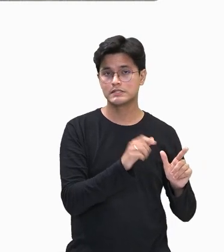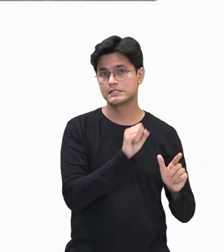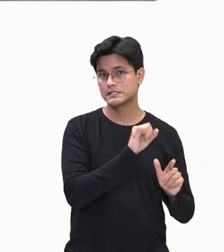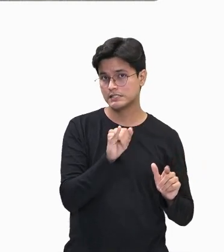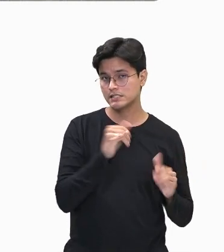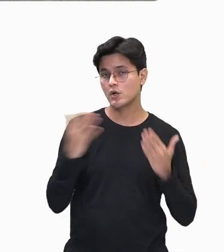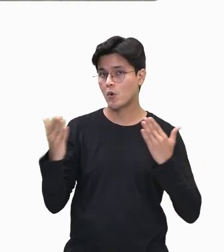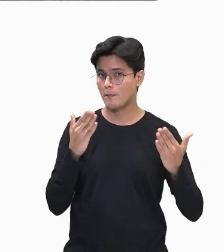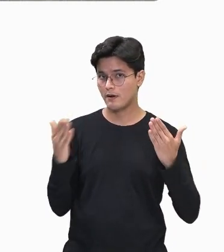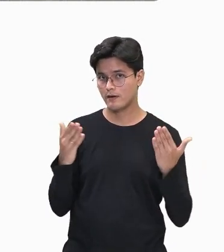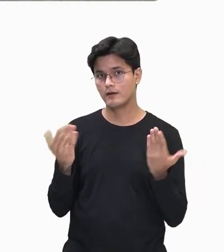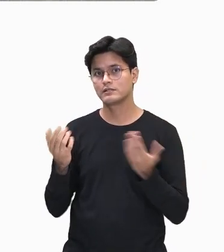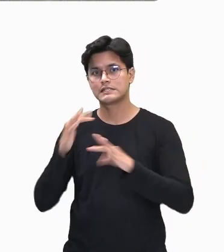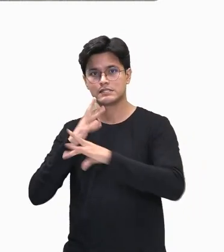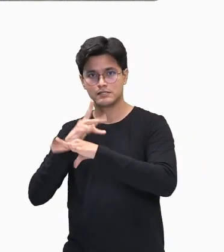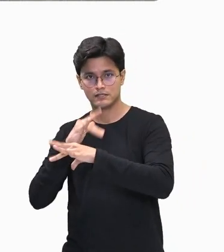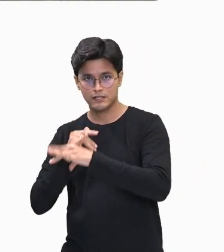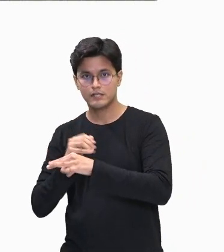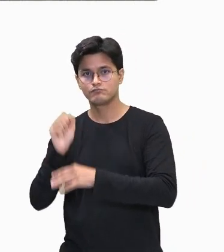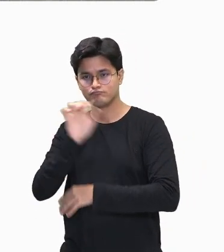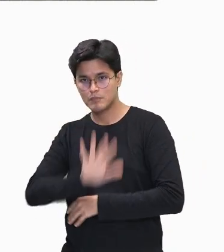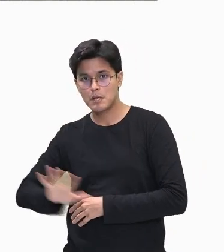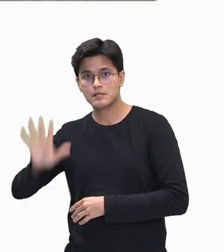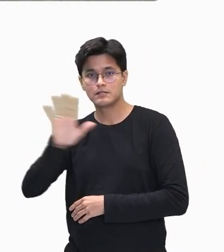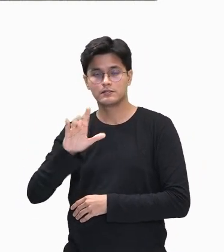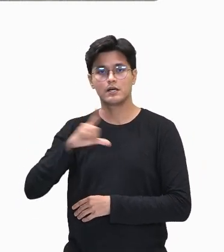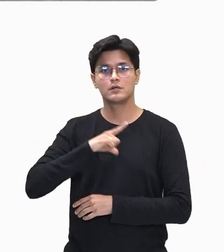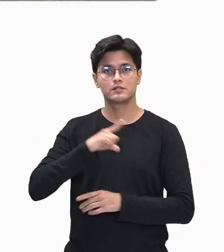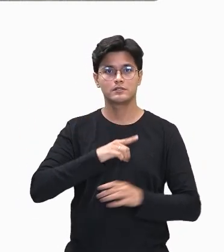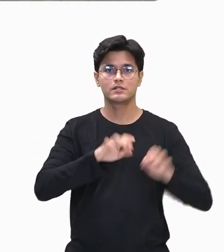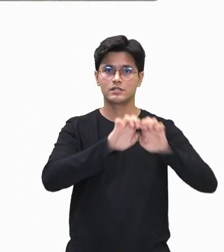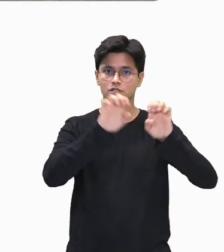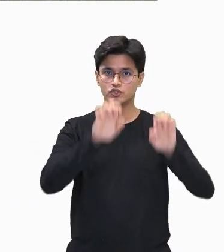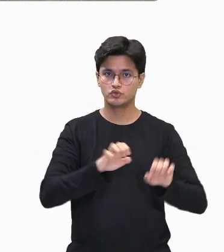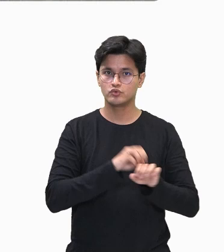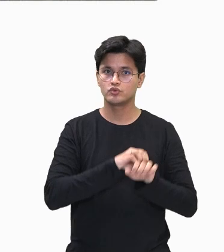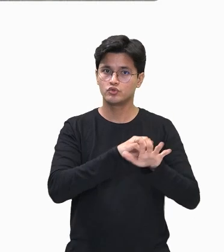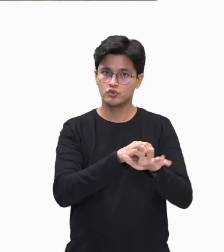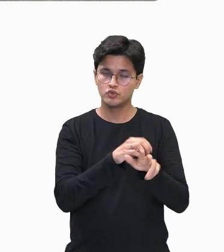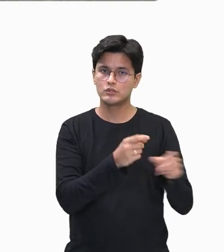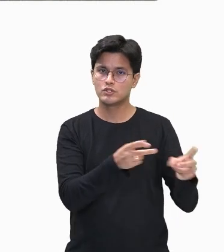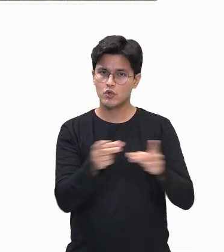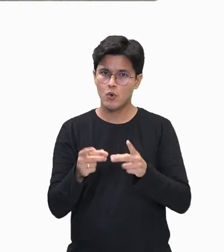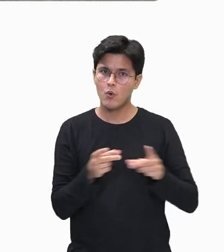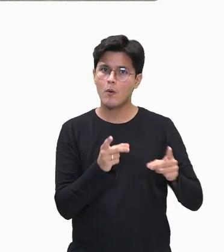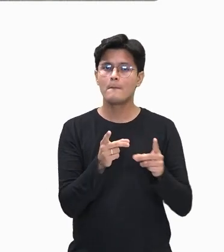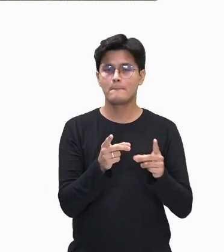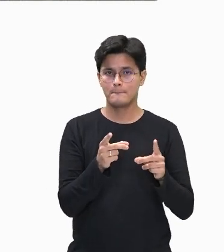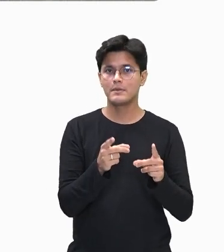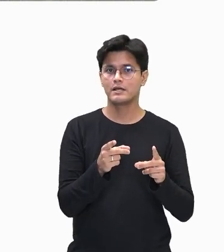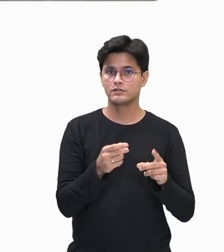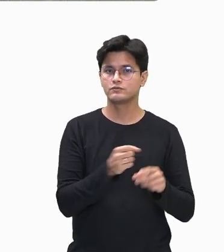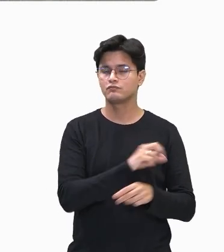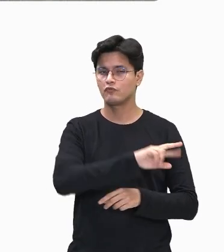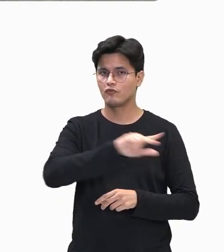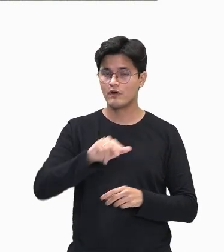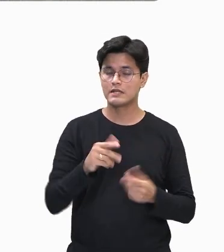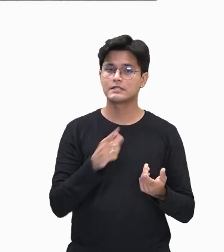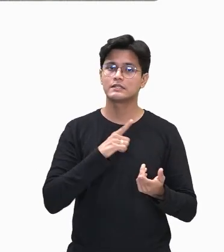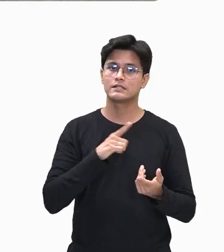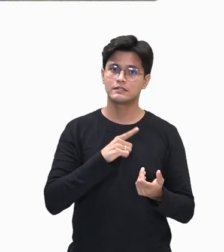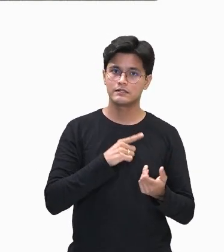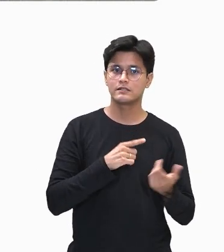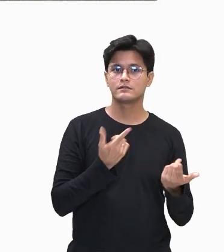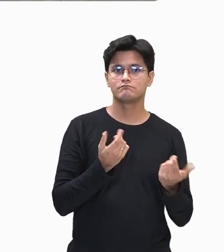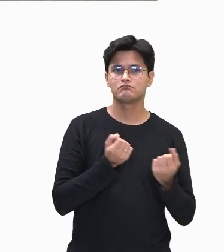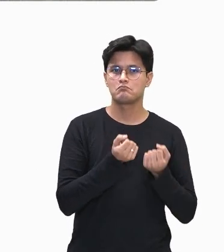comparadas às metrópoles. Elas oferecem estrutura diversificada de comércio, serviços, indústrias. Elas são cidades que